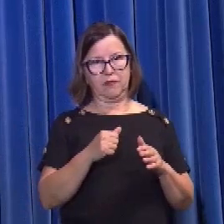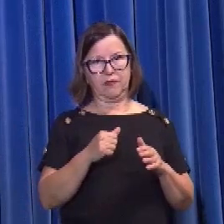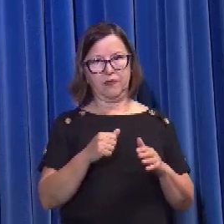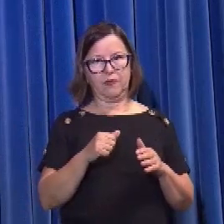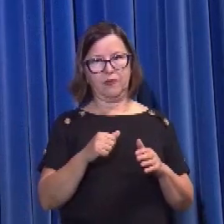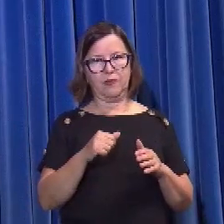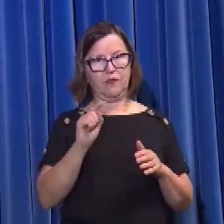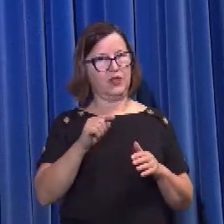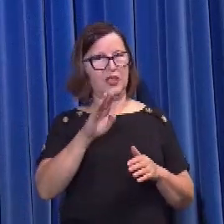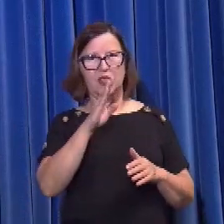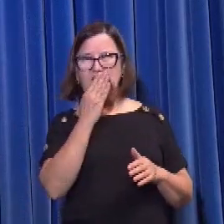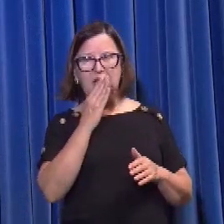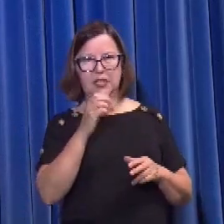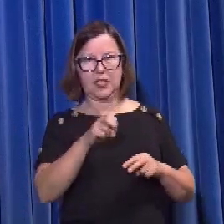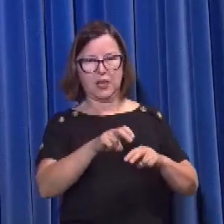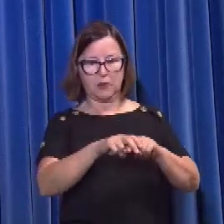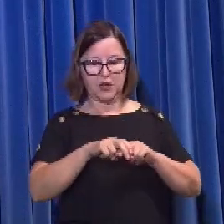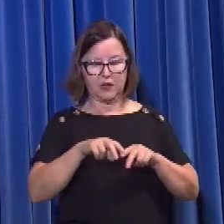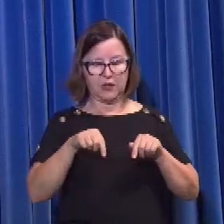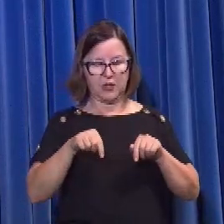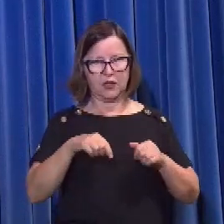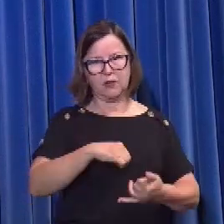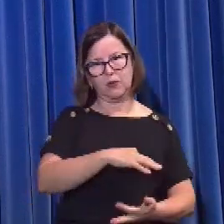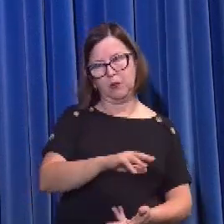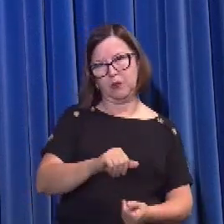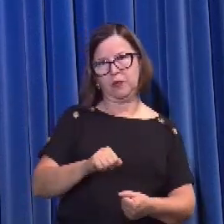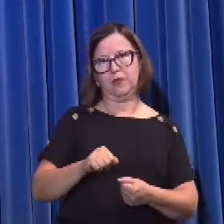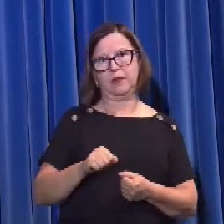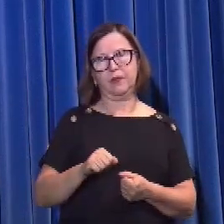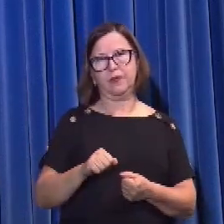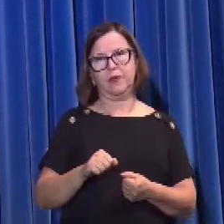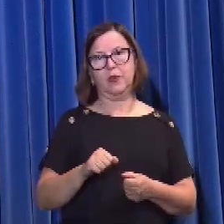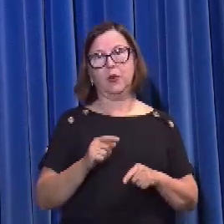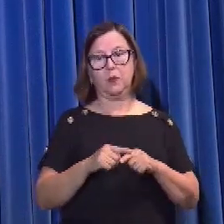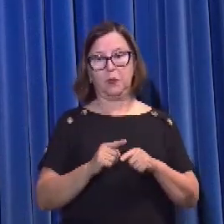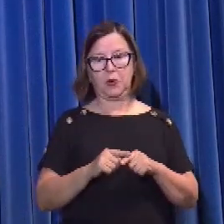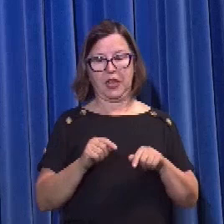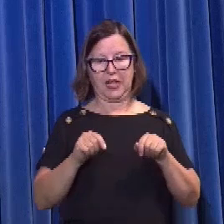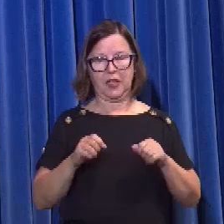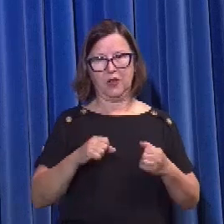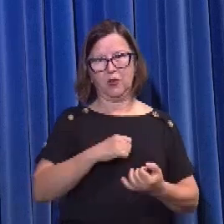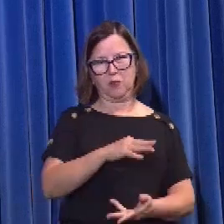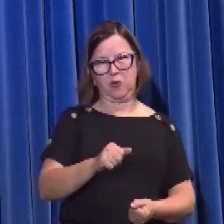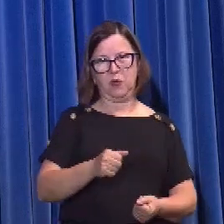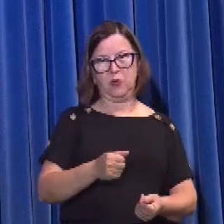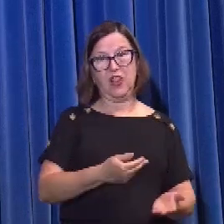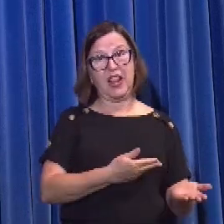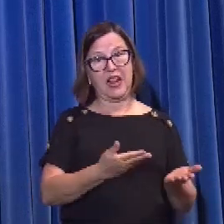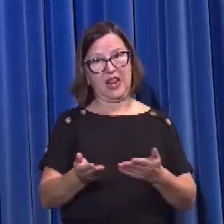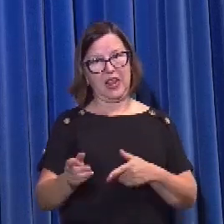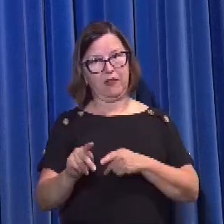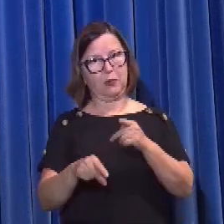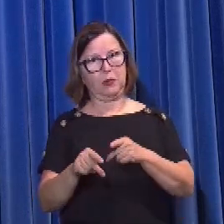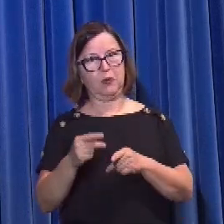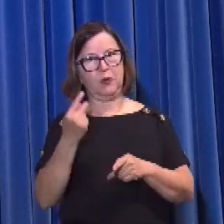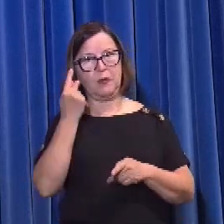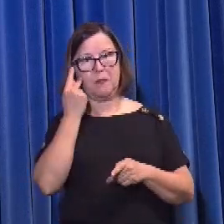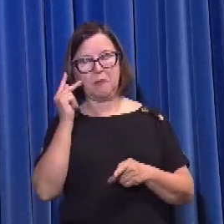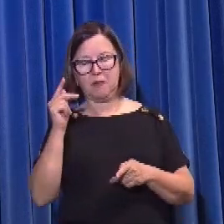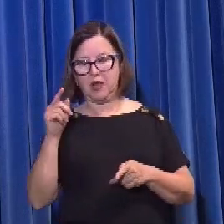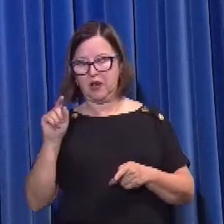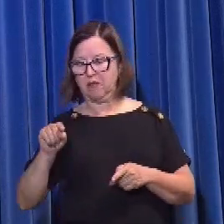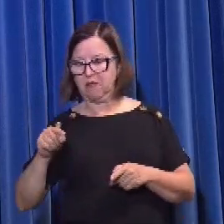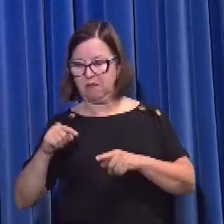o secularismo, porque ele está te levando para um abismo e você não sabe disso.